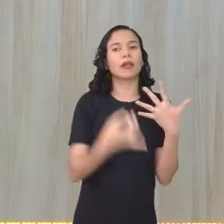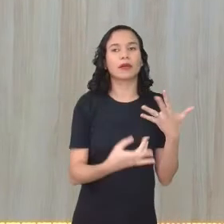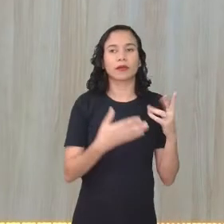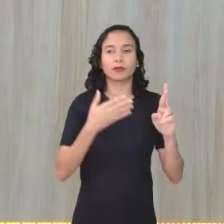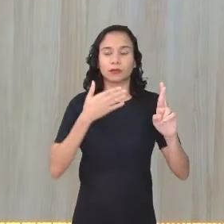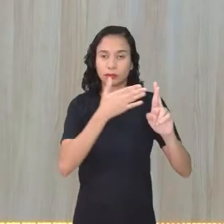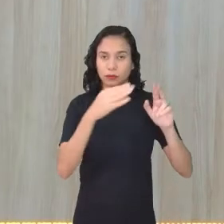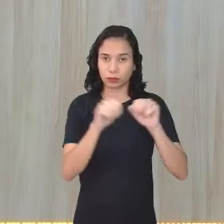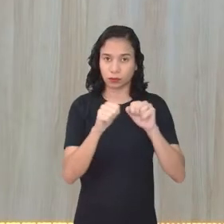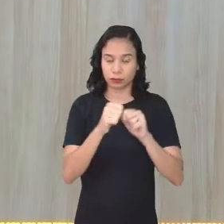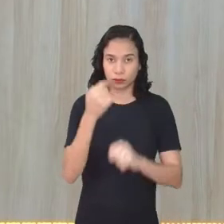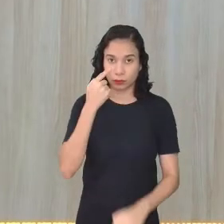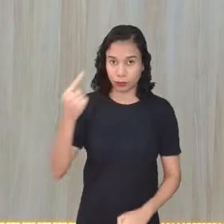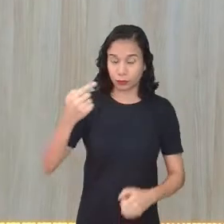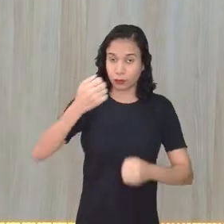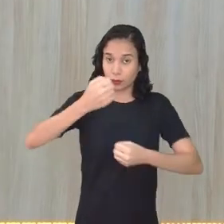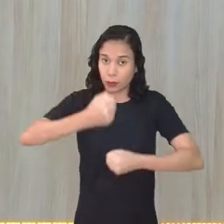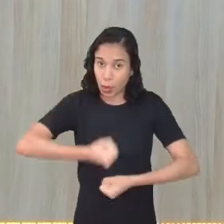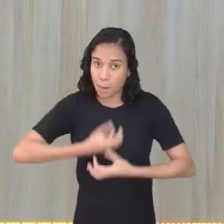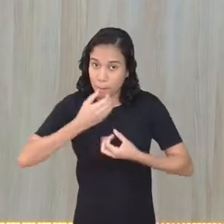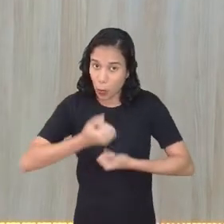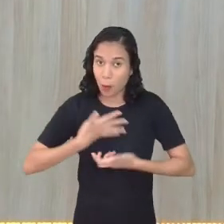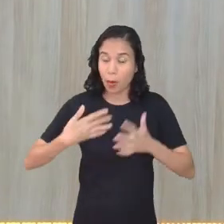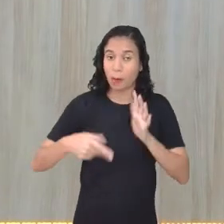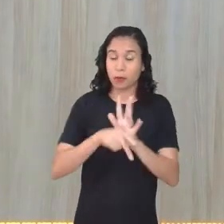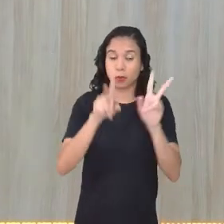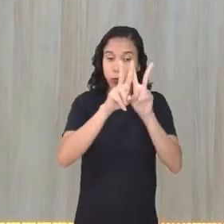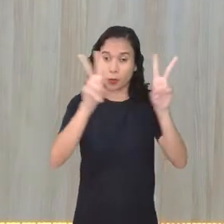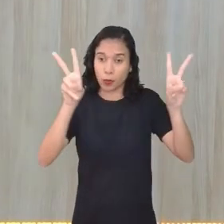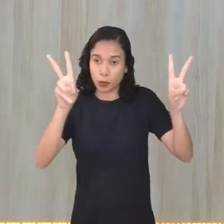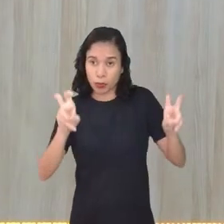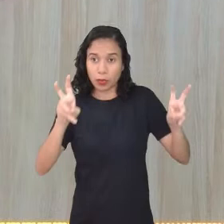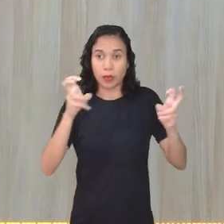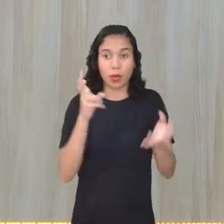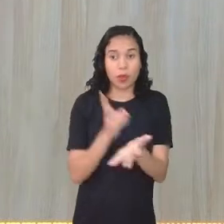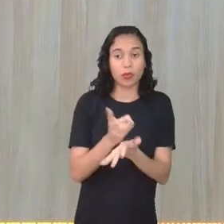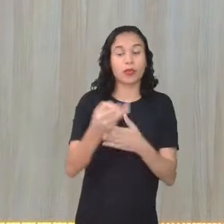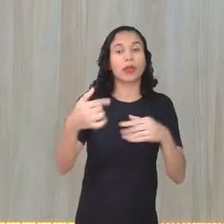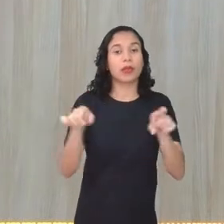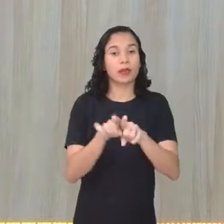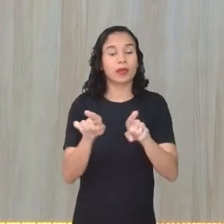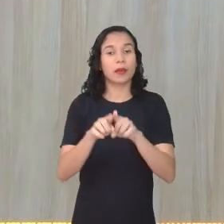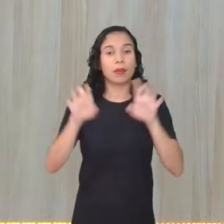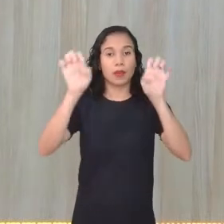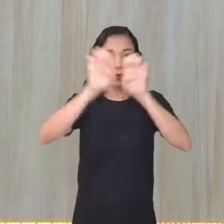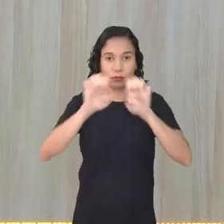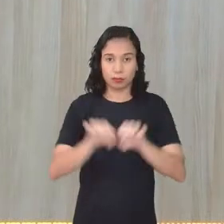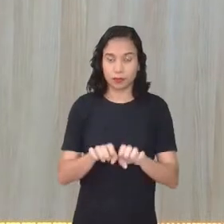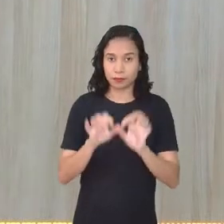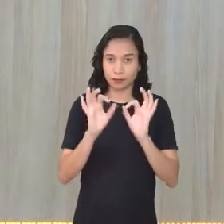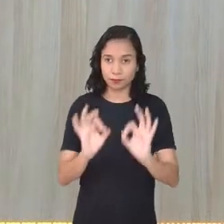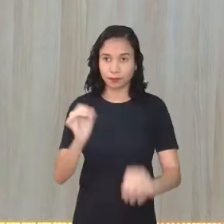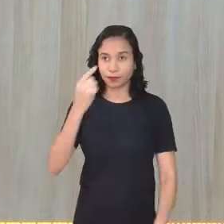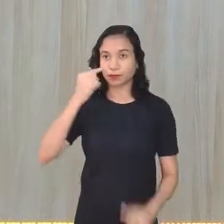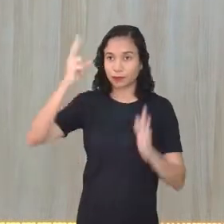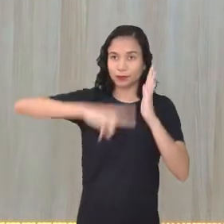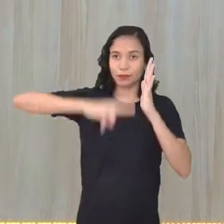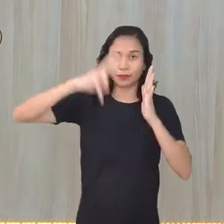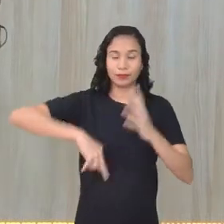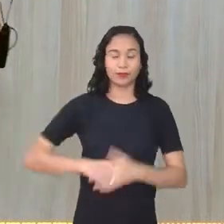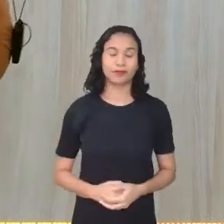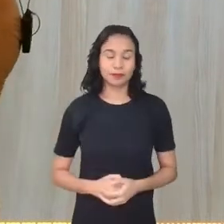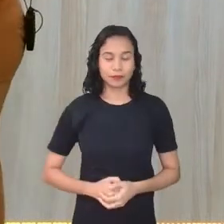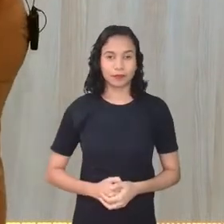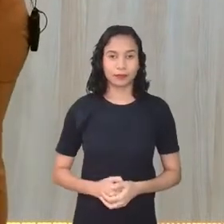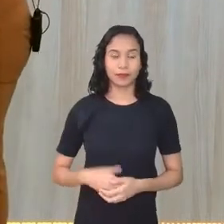que ele faz a esse poema e como não só o tema se permanece, como também a estrutura, tá certo? Bora ler.